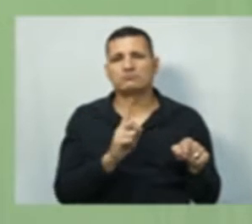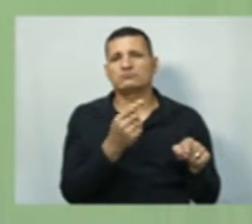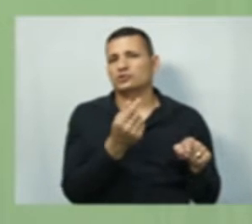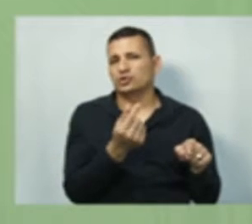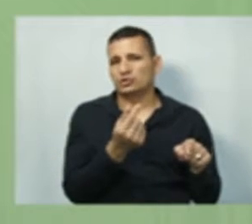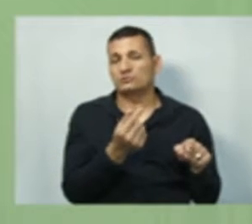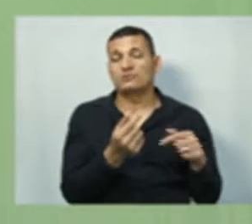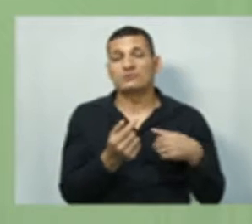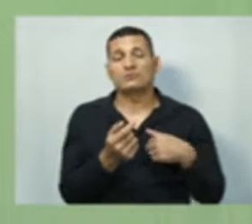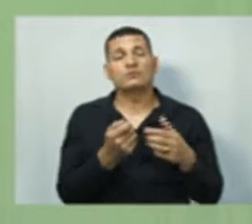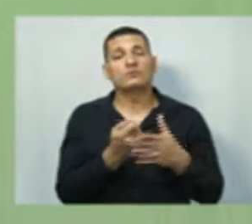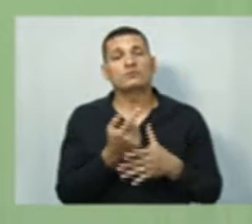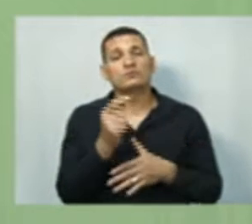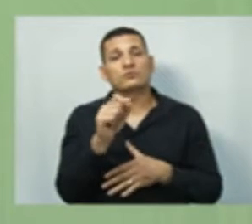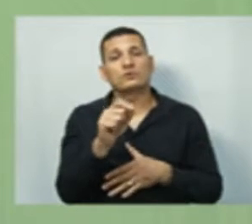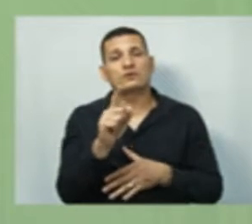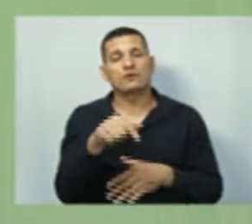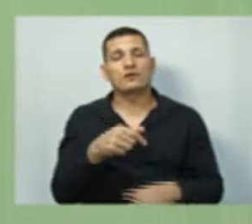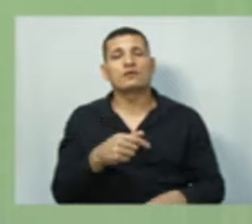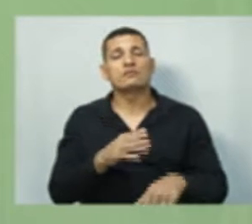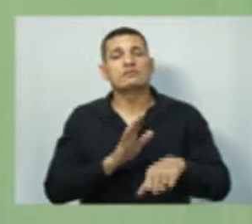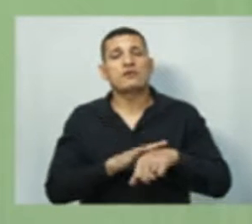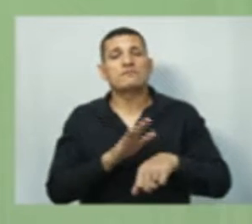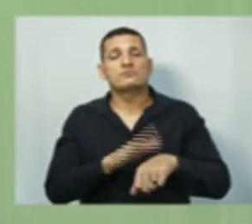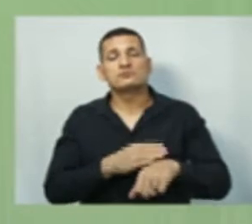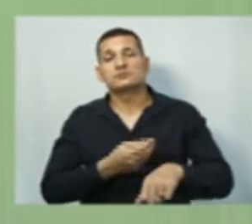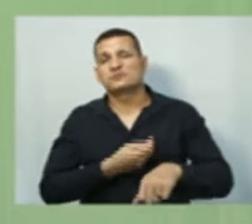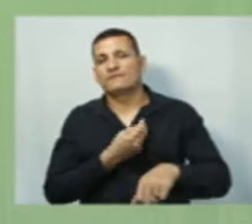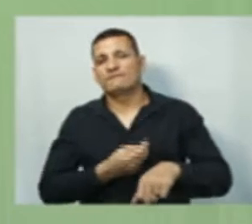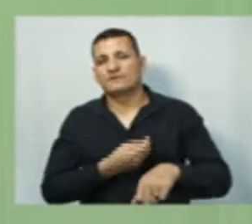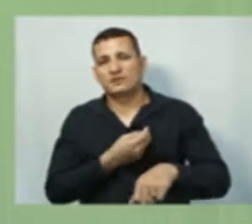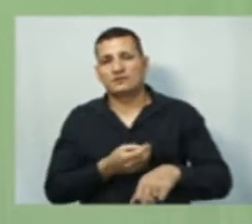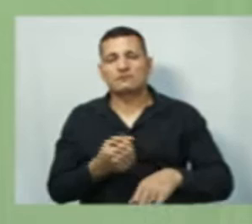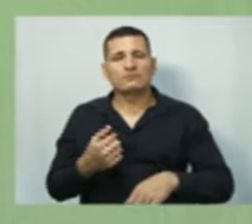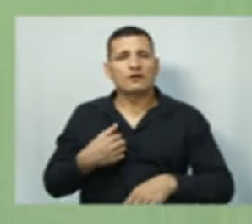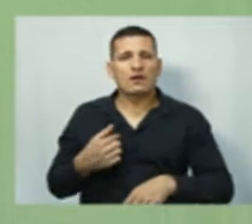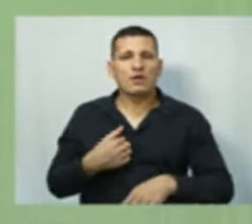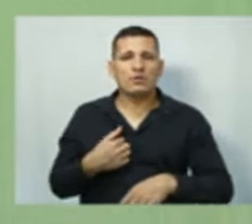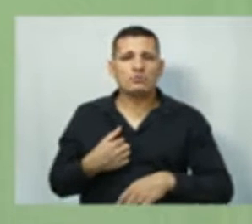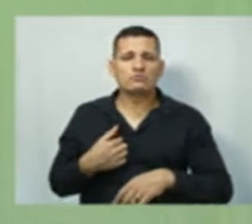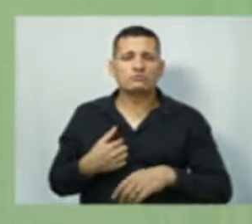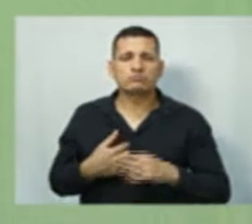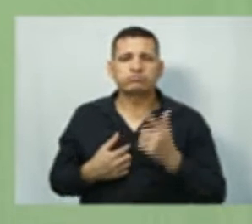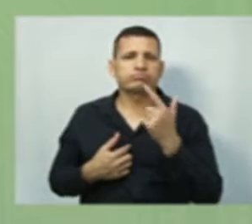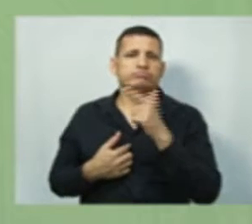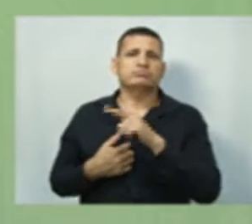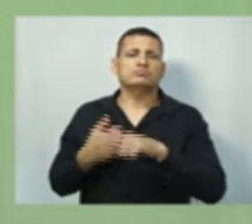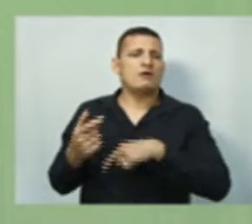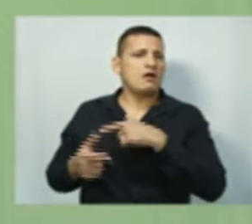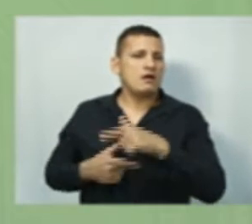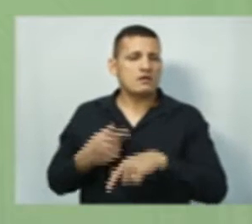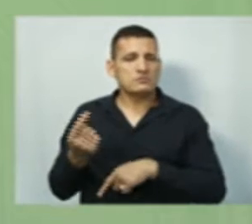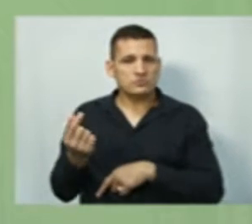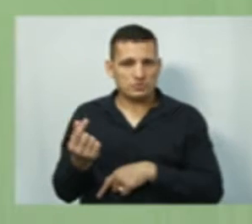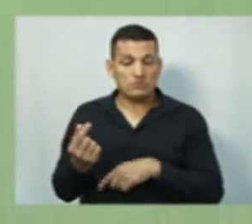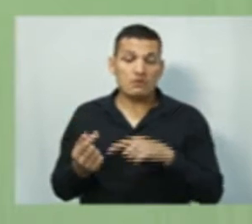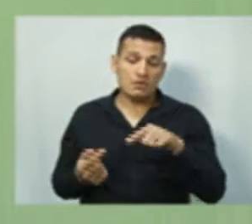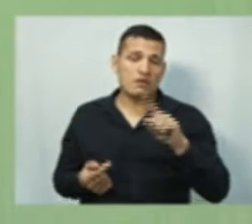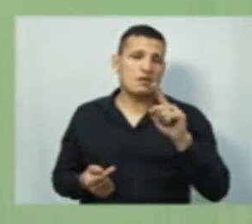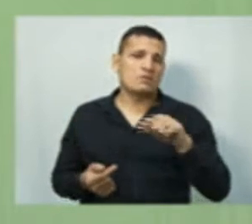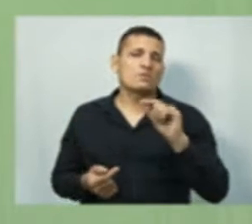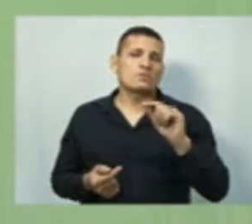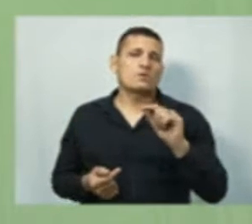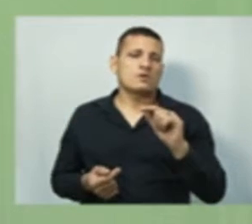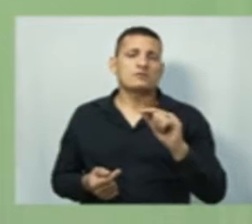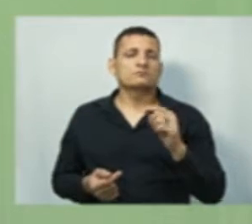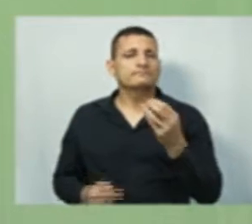o tempo de vida que tive que gastar para ter esse dinheiro. Essa é uma questão do custo de oportunidade.